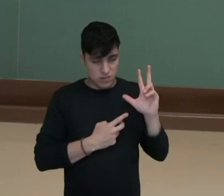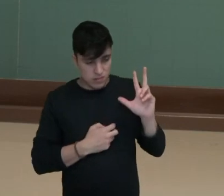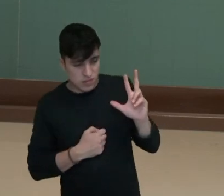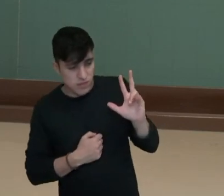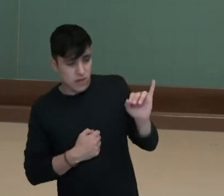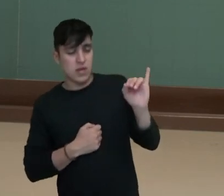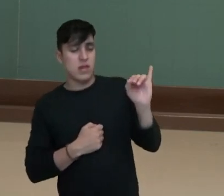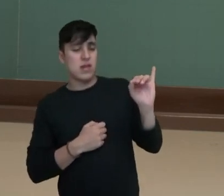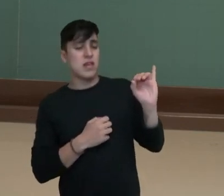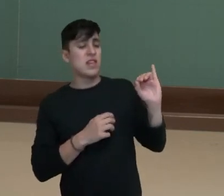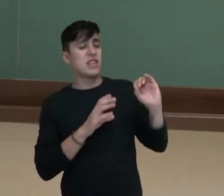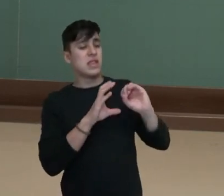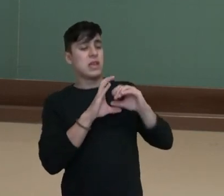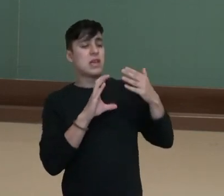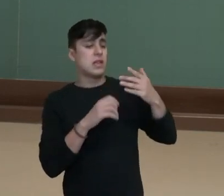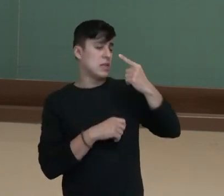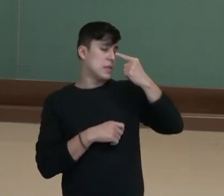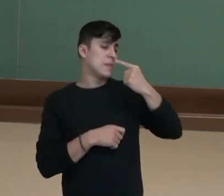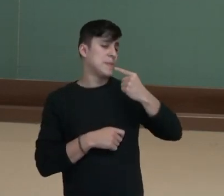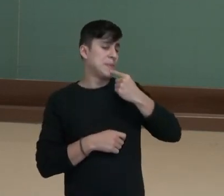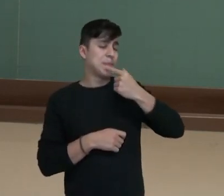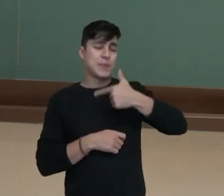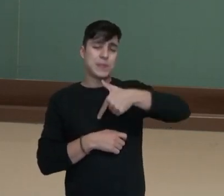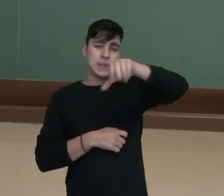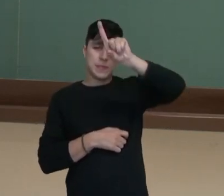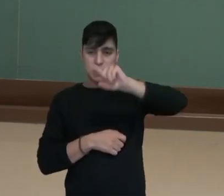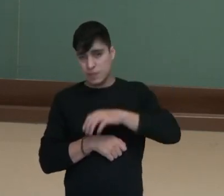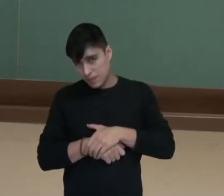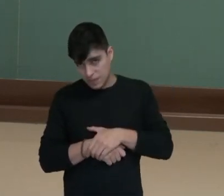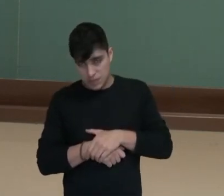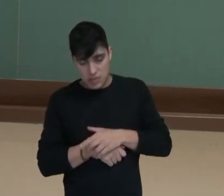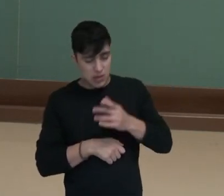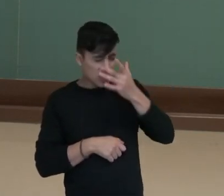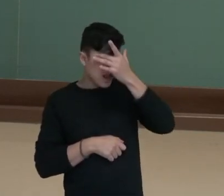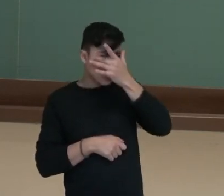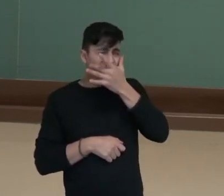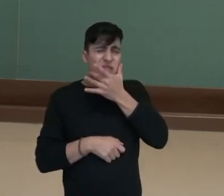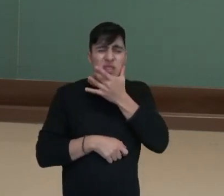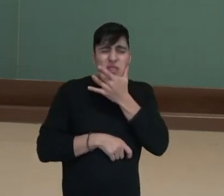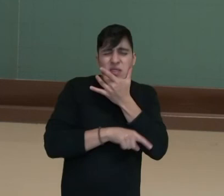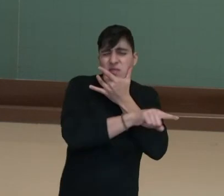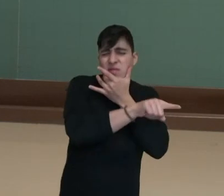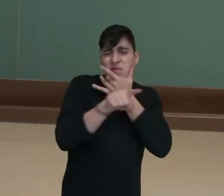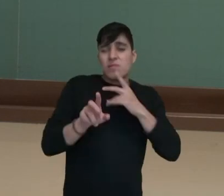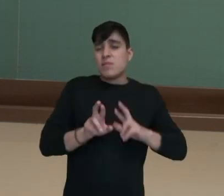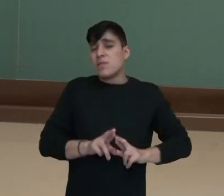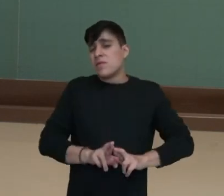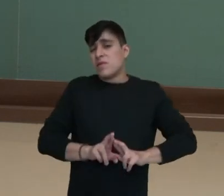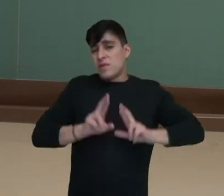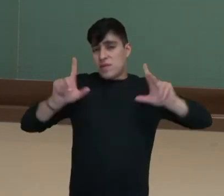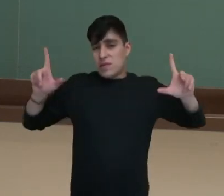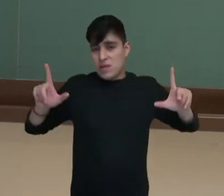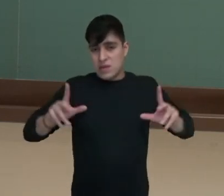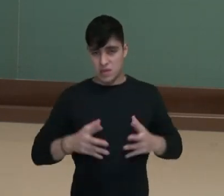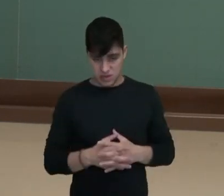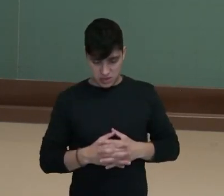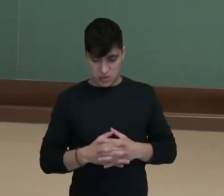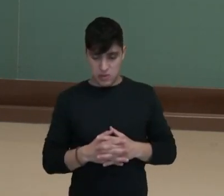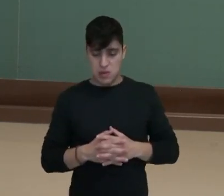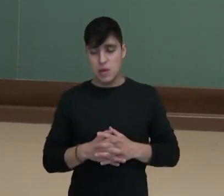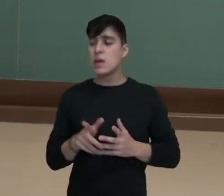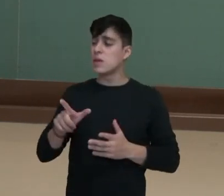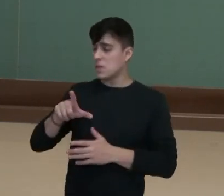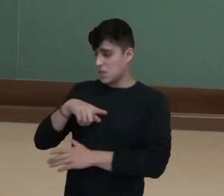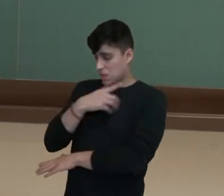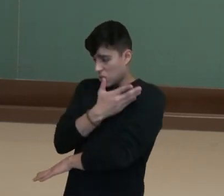dar características fenotípicas, então aparências físicas, né, diferentes do que